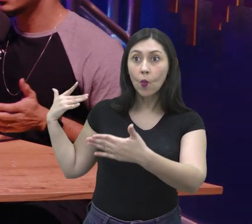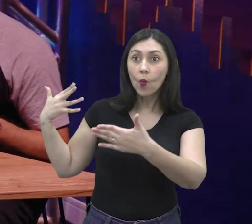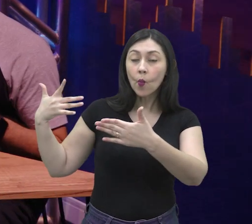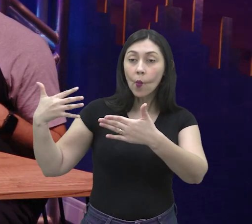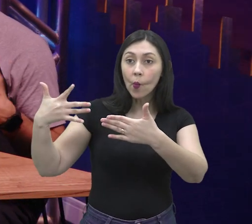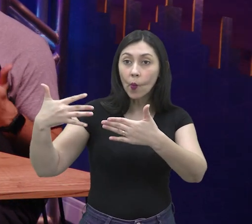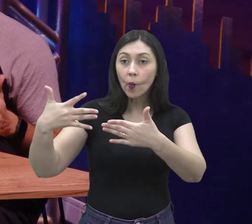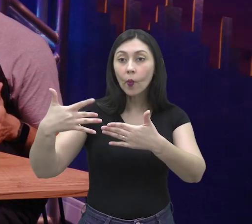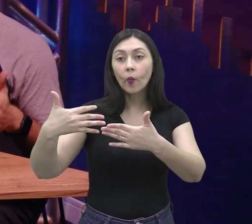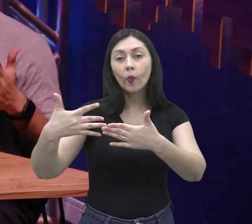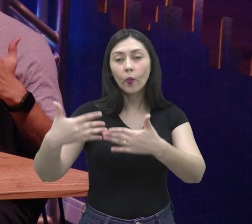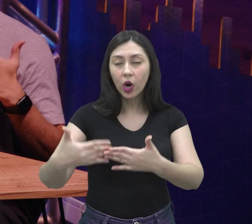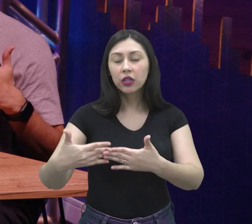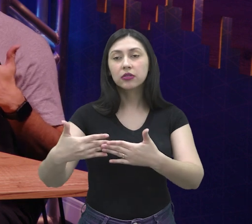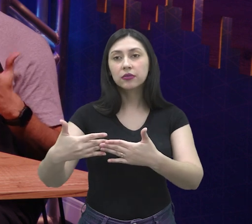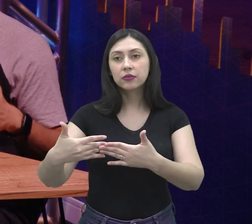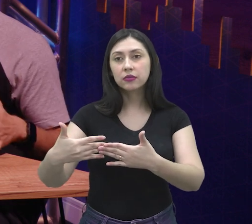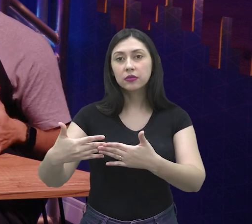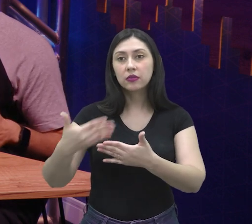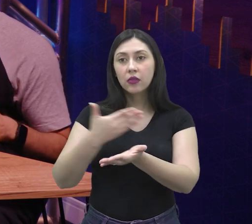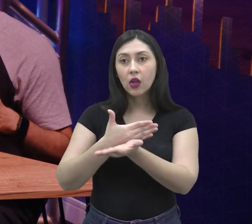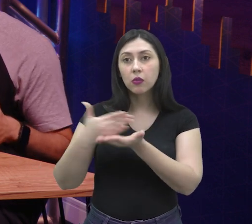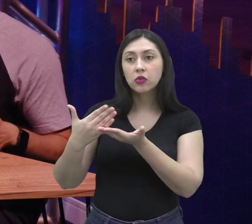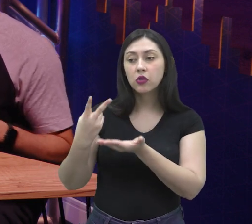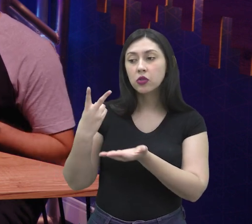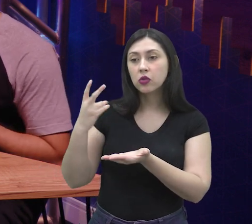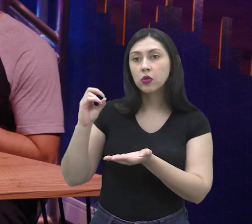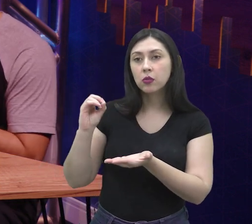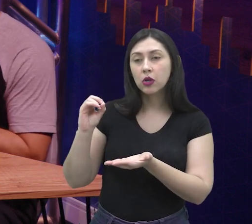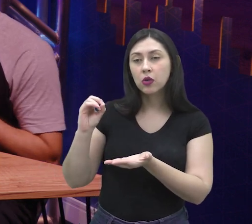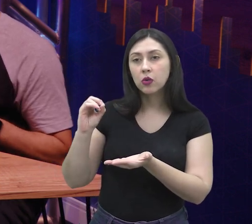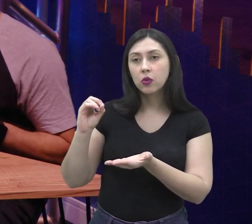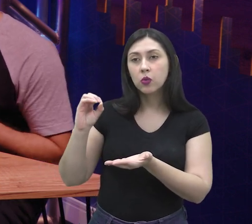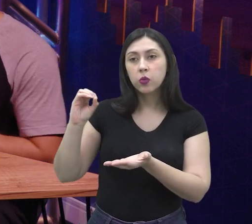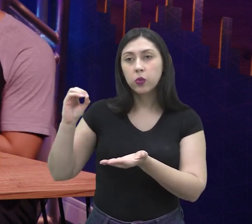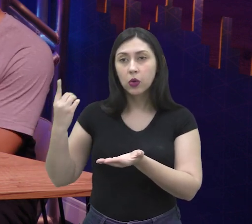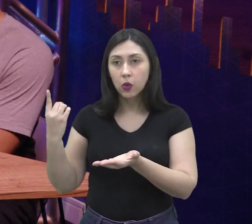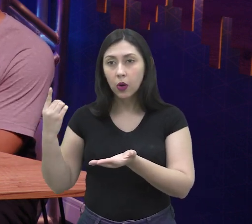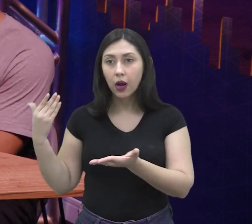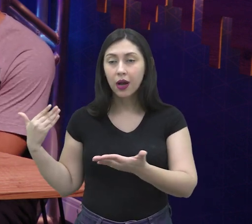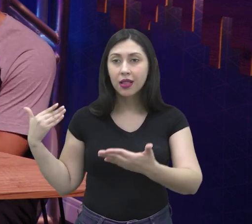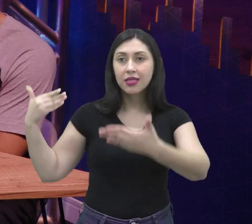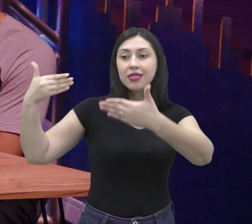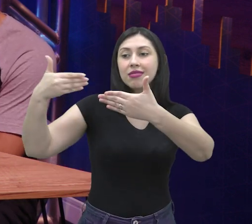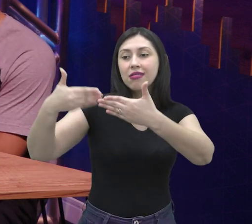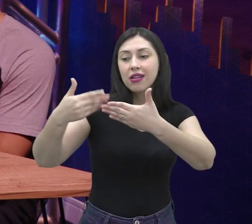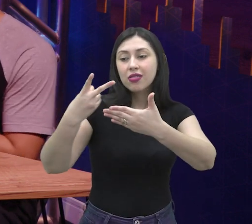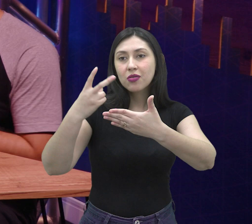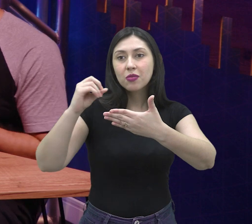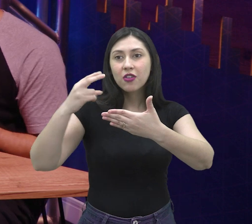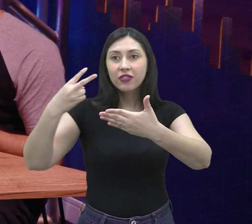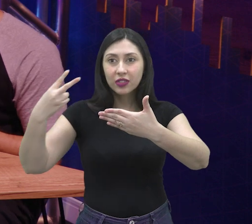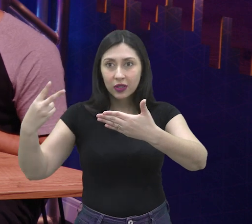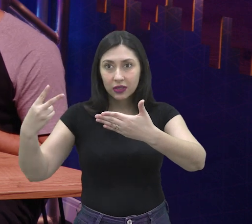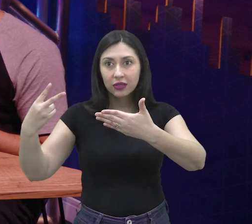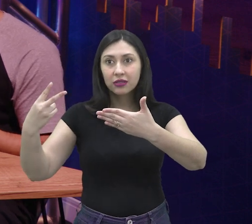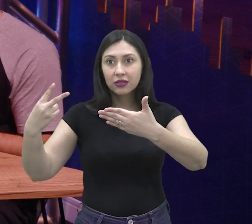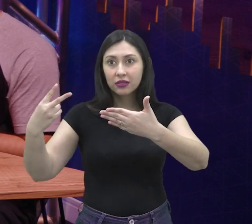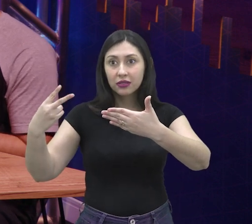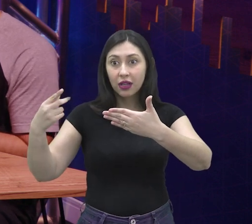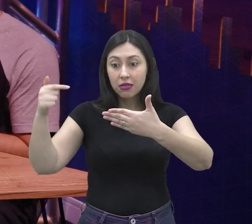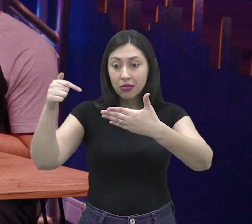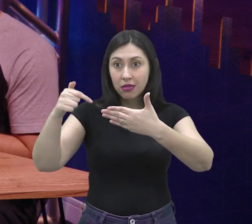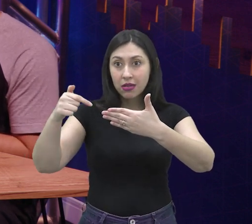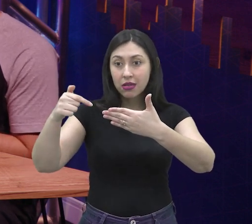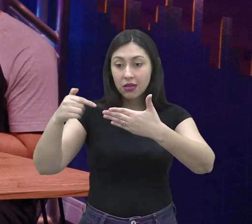histórica que eles começaram a contabilizar de 2001 até 2022. E no